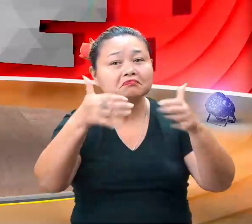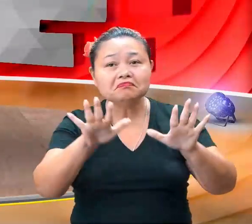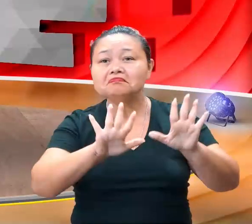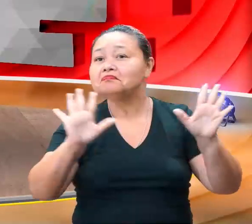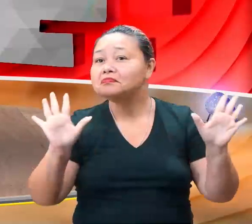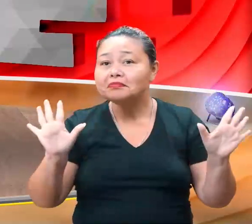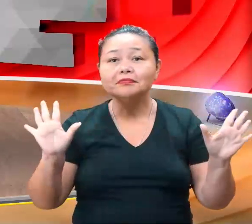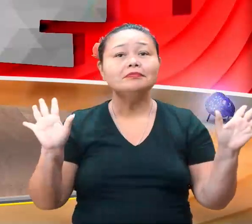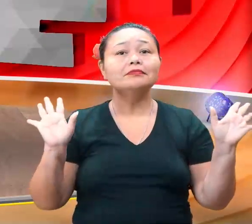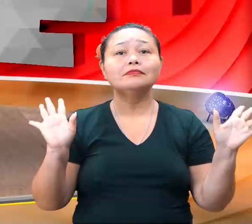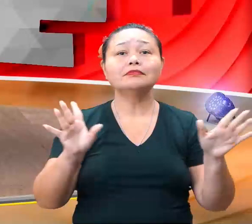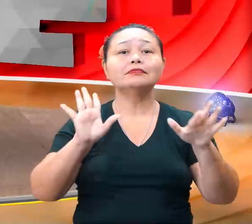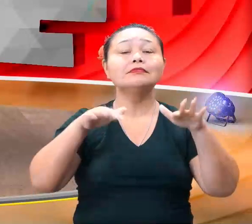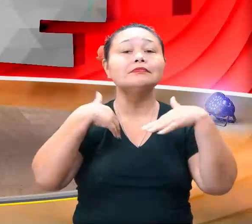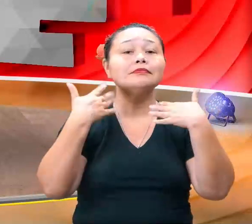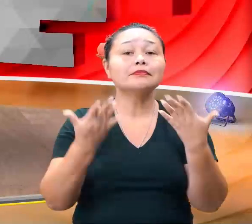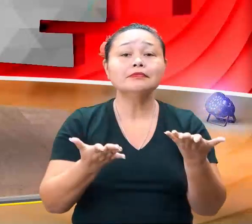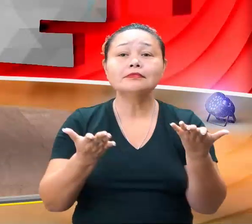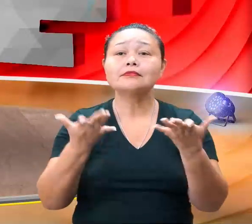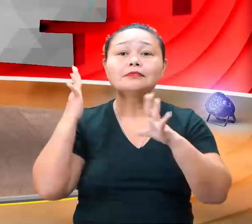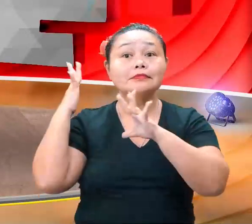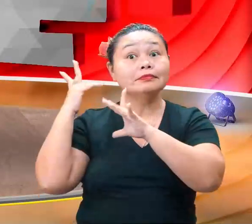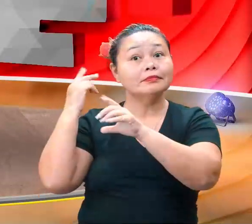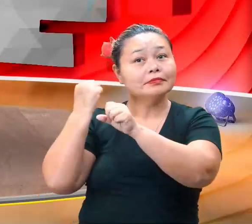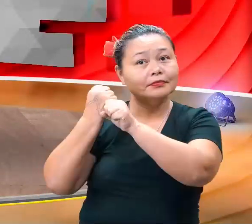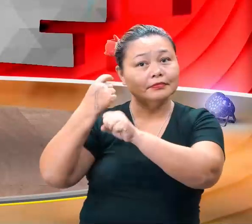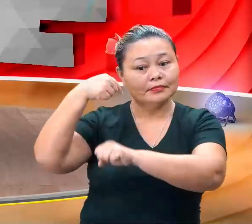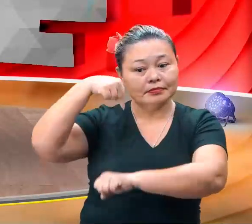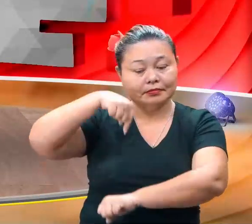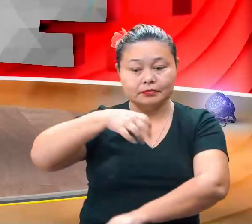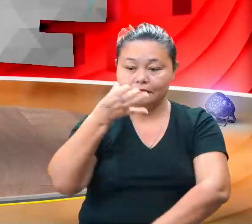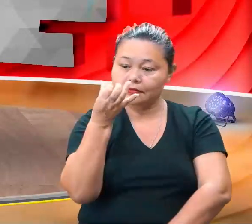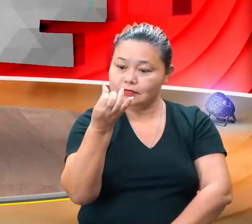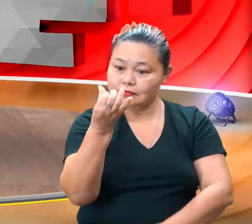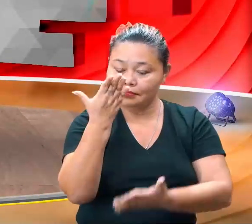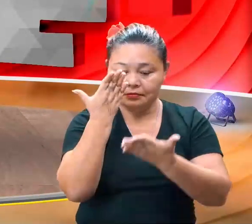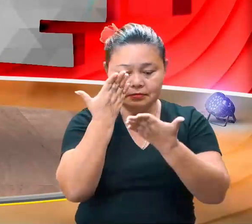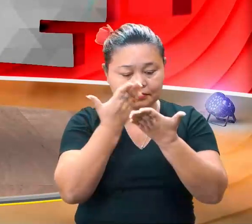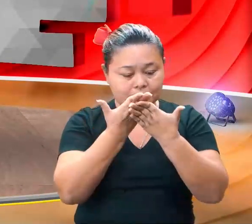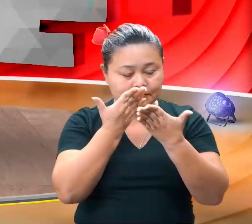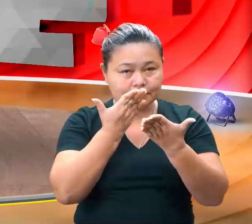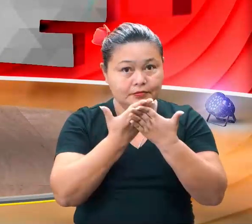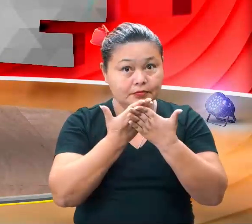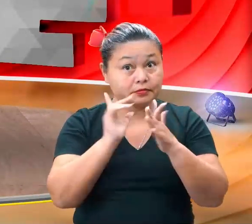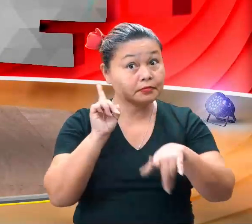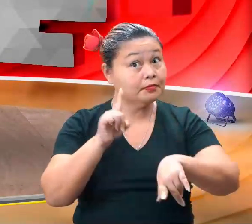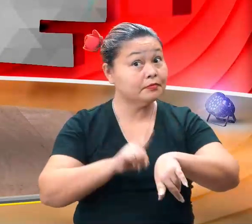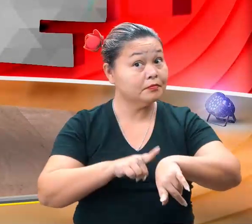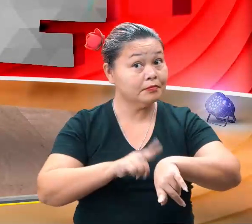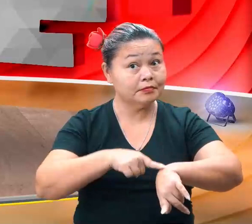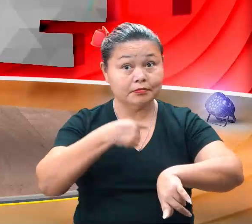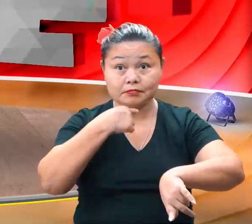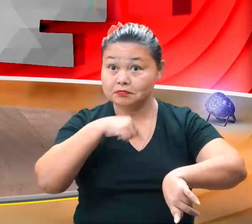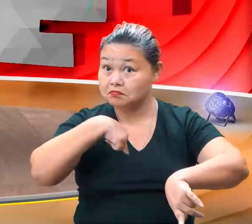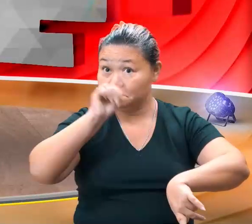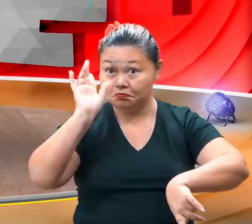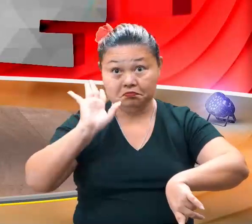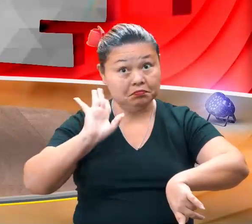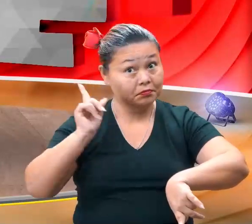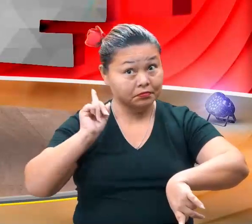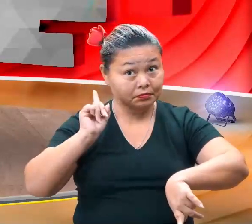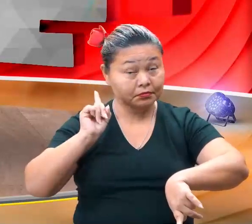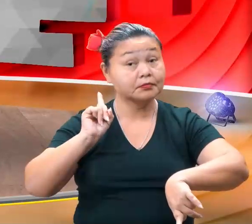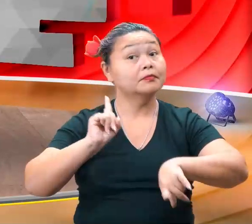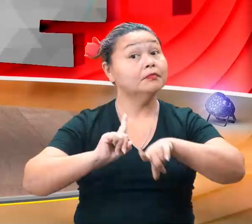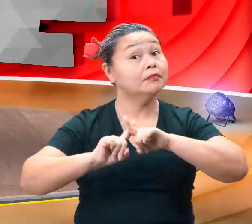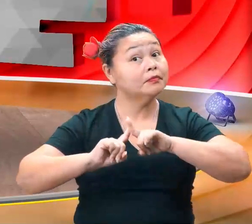verdade? Então a gente vai revisar aqui 6 aulas. 6, porque não temos tempo para revisar mais do que isso.